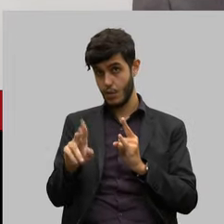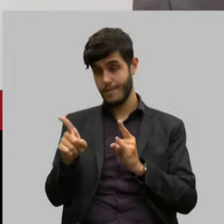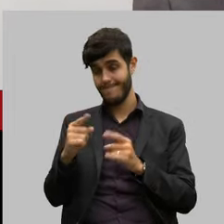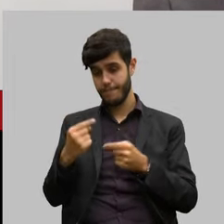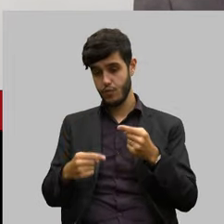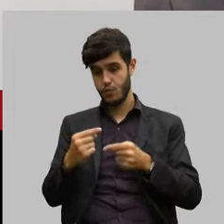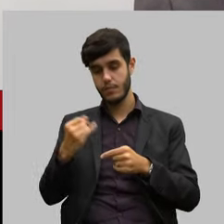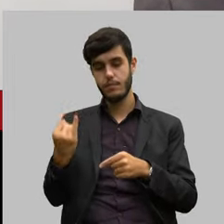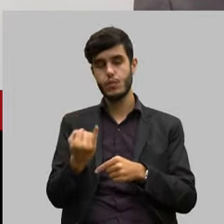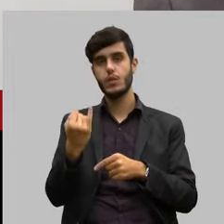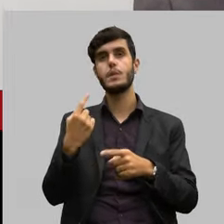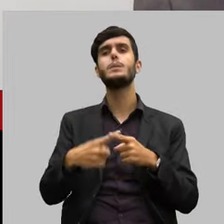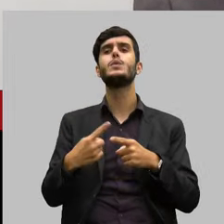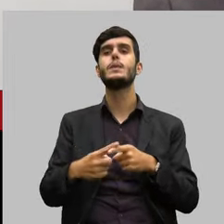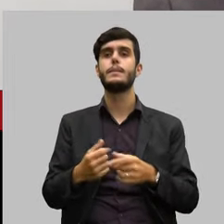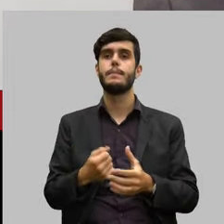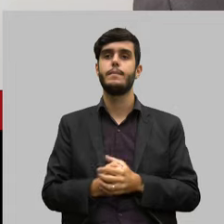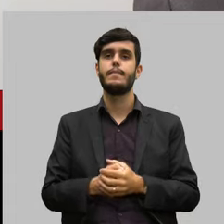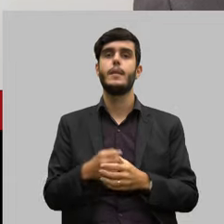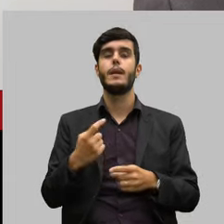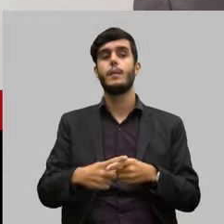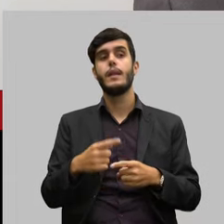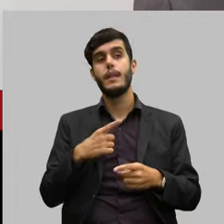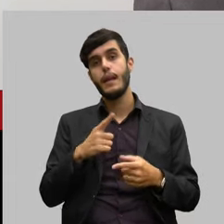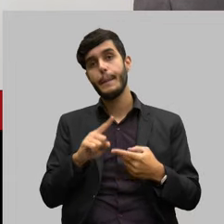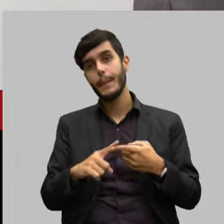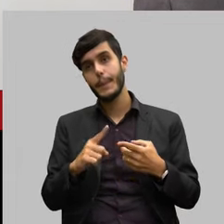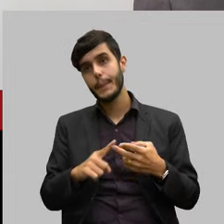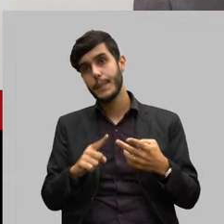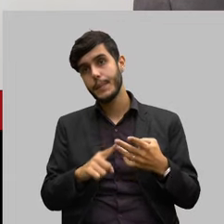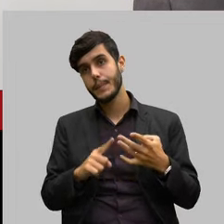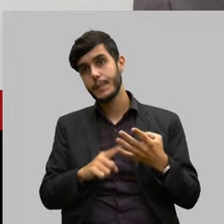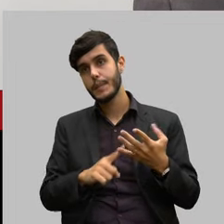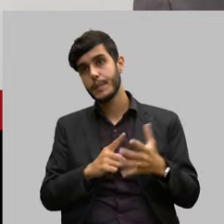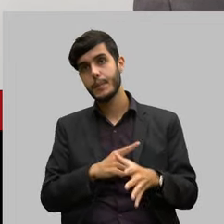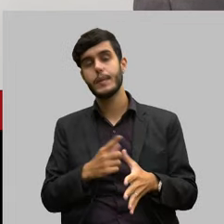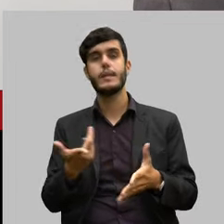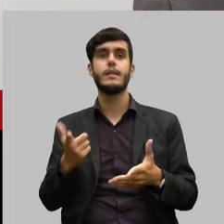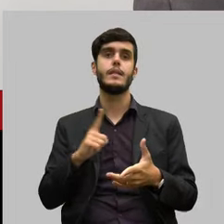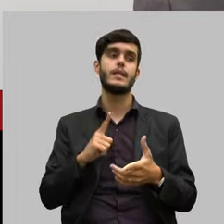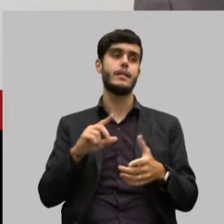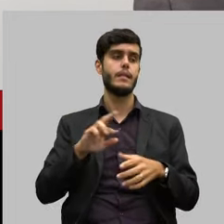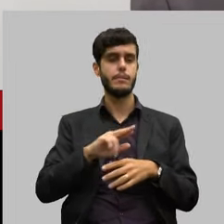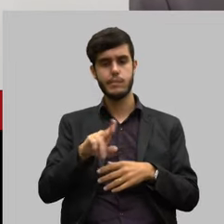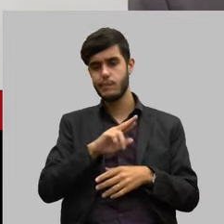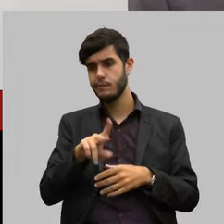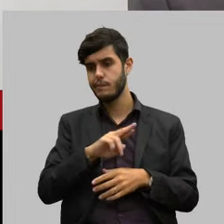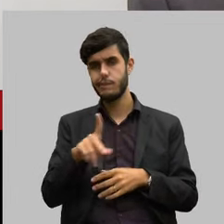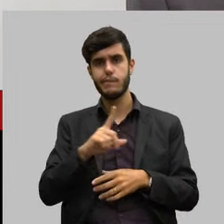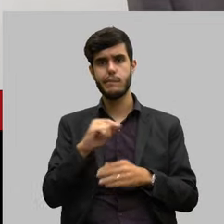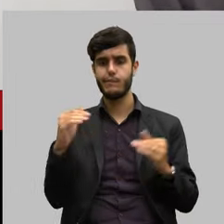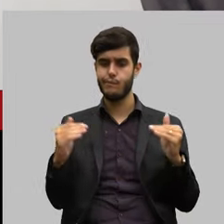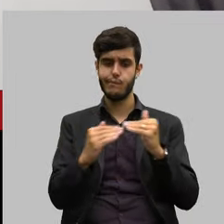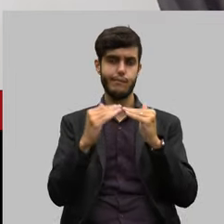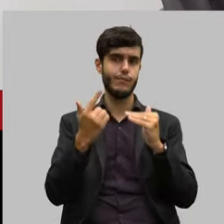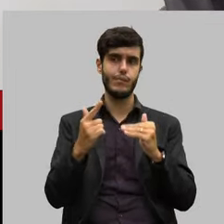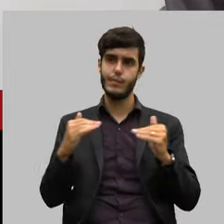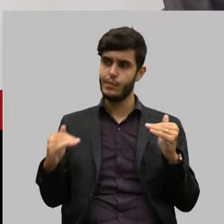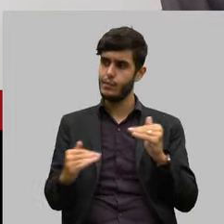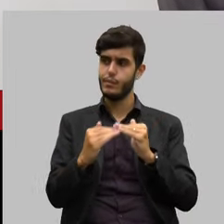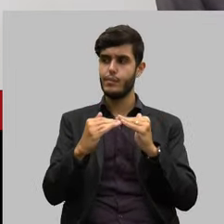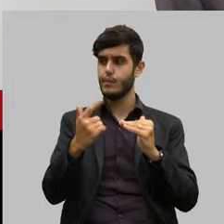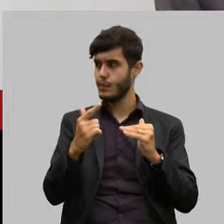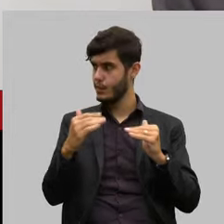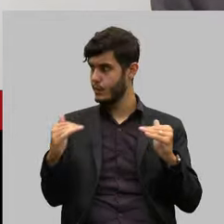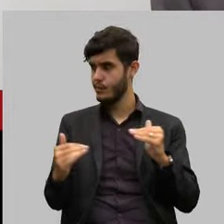importante porque ela tem uma série de incongruências inconsistências e também